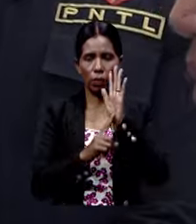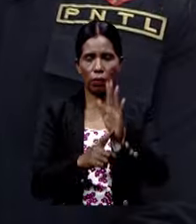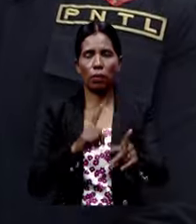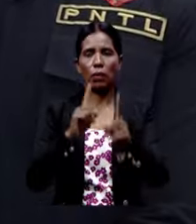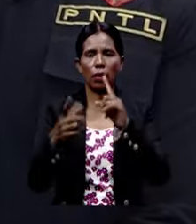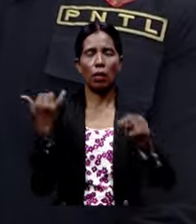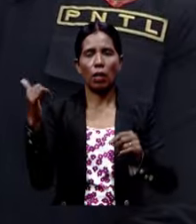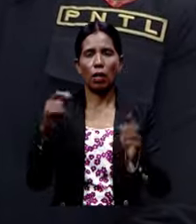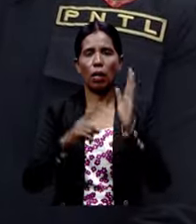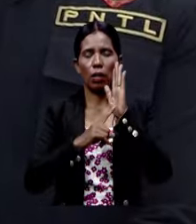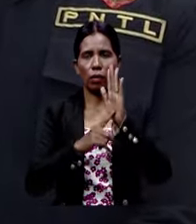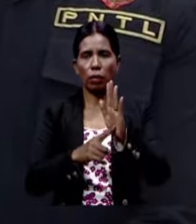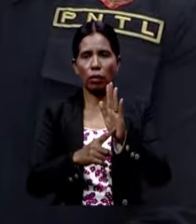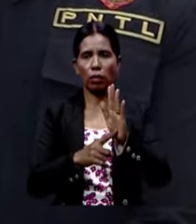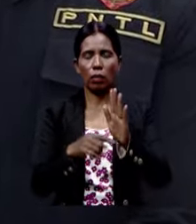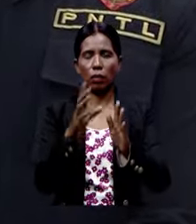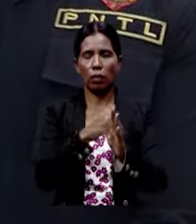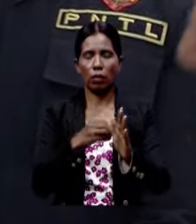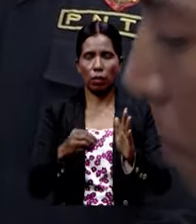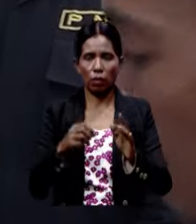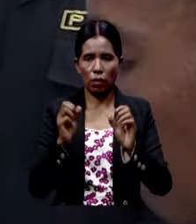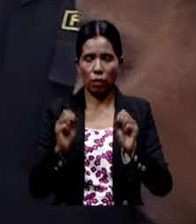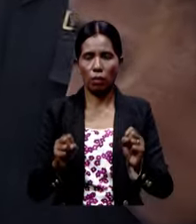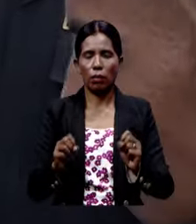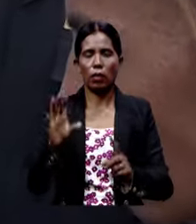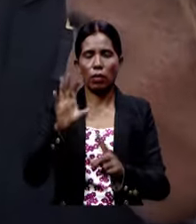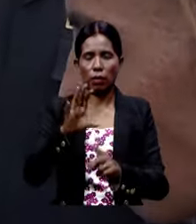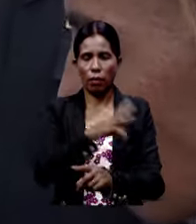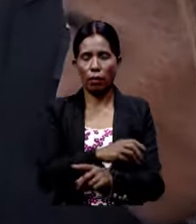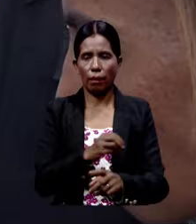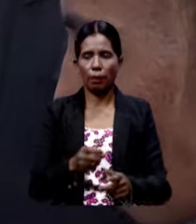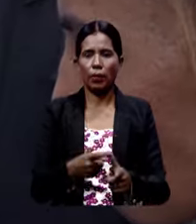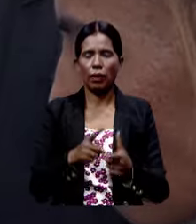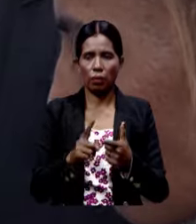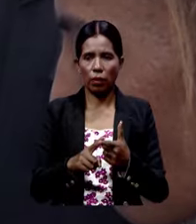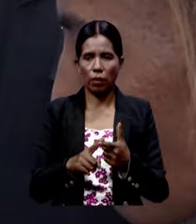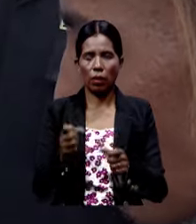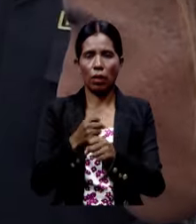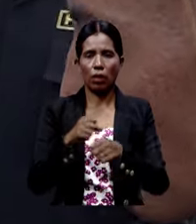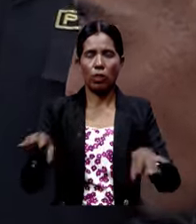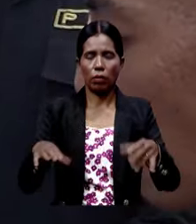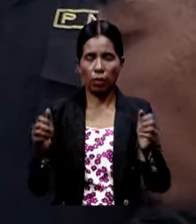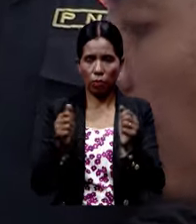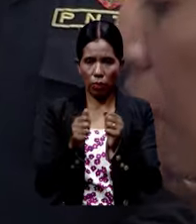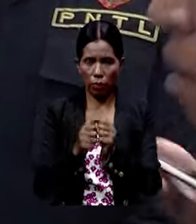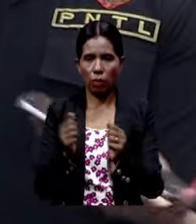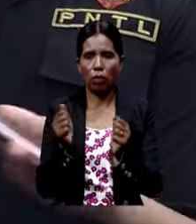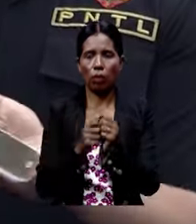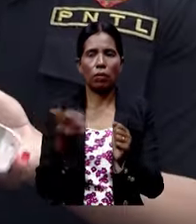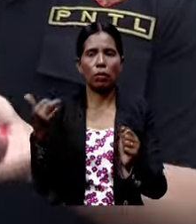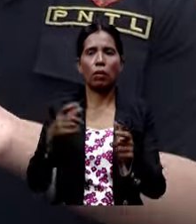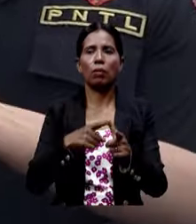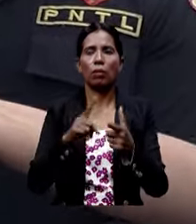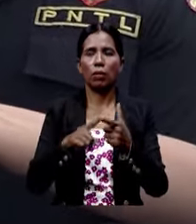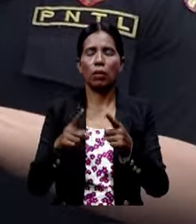hato ser nia abizu preview maya komando e komando halo koordinasaun tekniko sira e depois